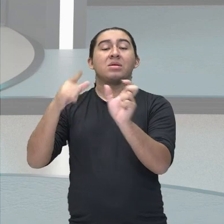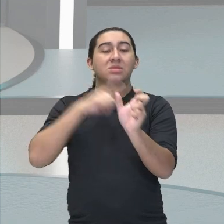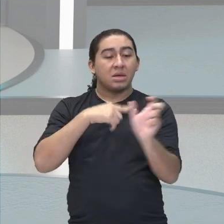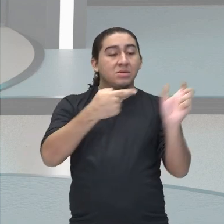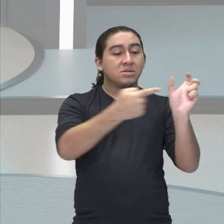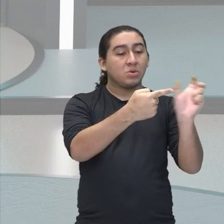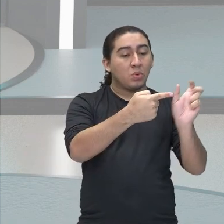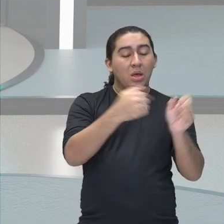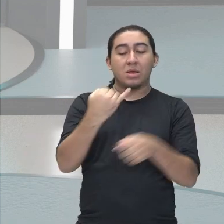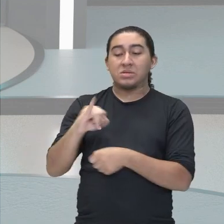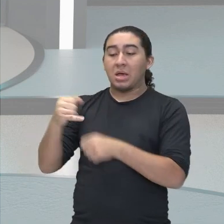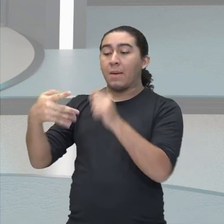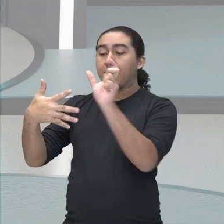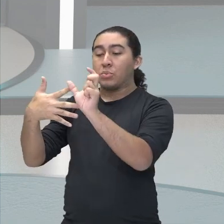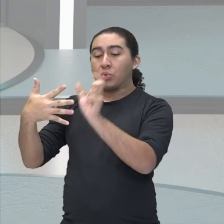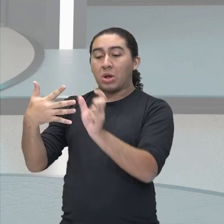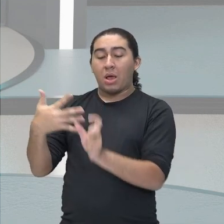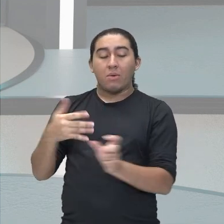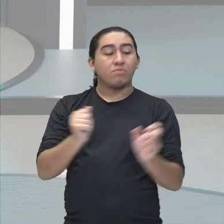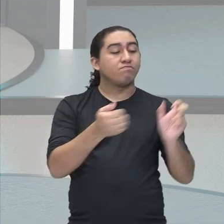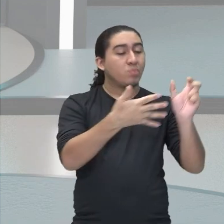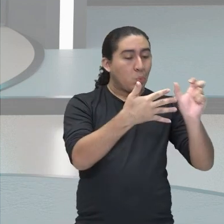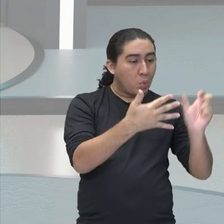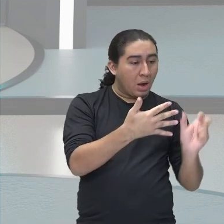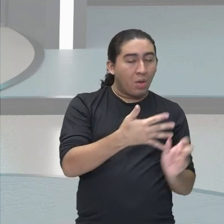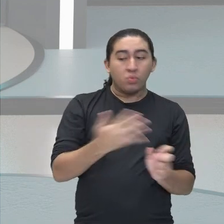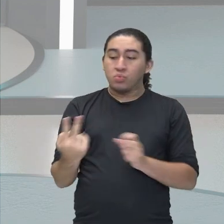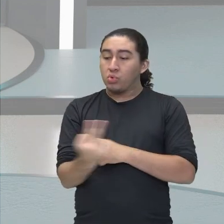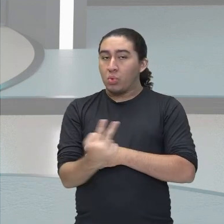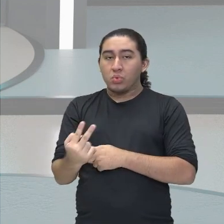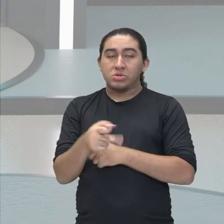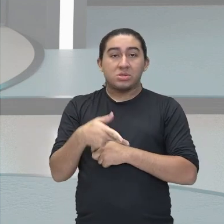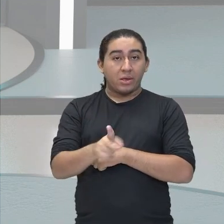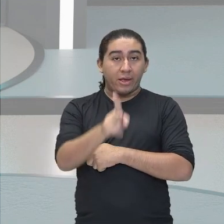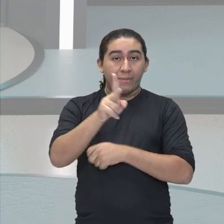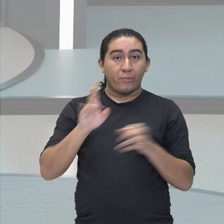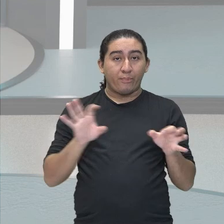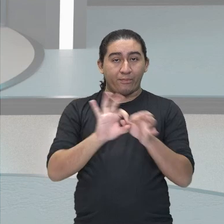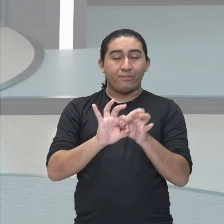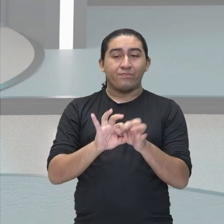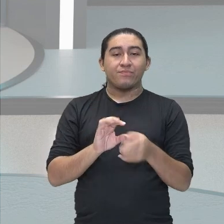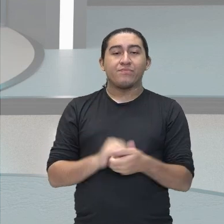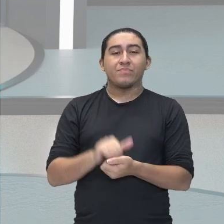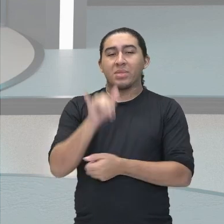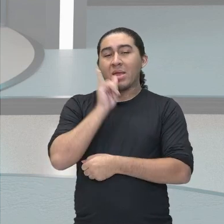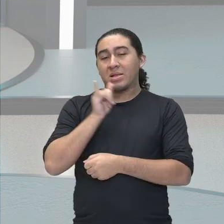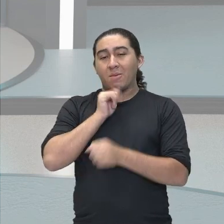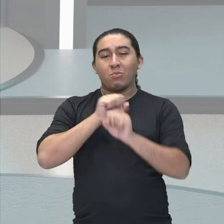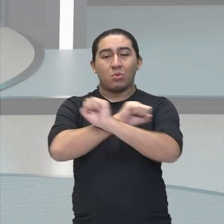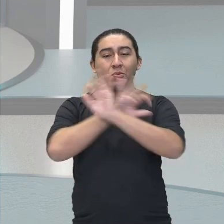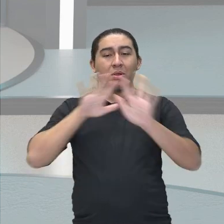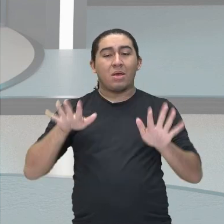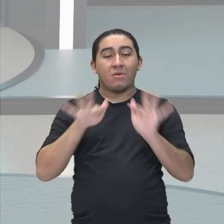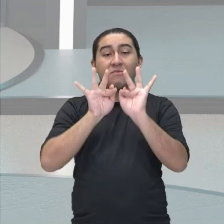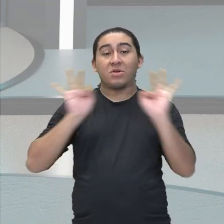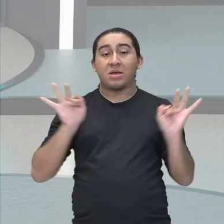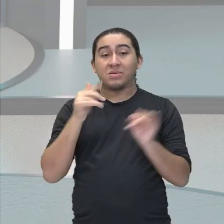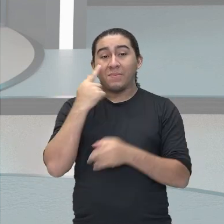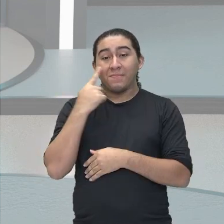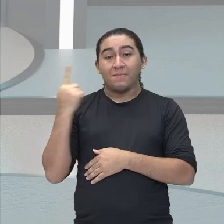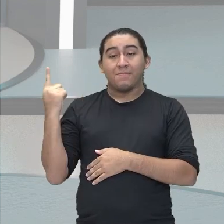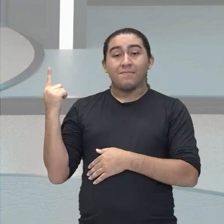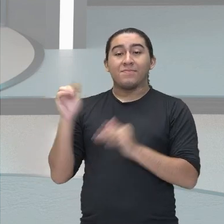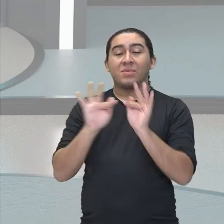plural, adjetivo plural. Vamos também ter um exemplo aqui para ficar mais claro para vocês. Olha,